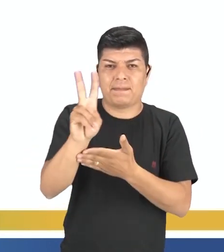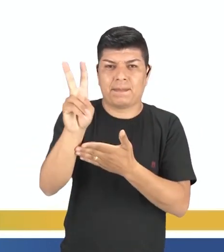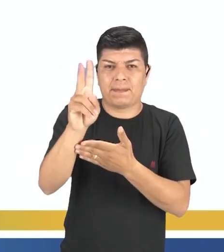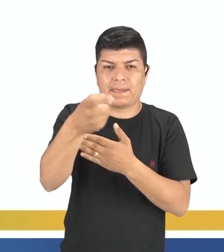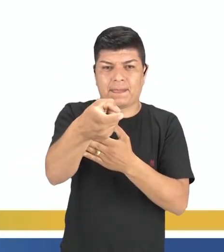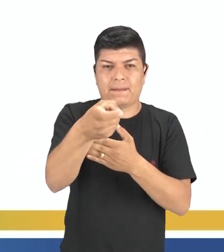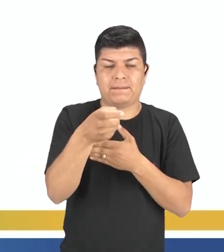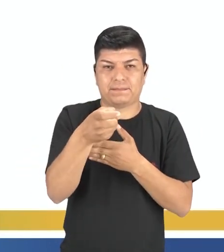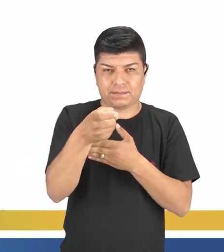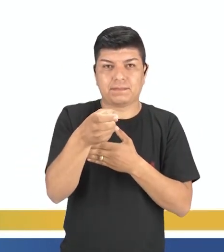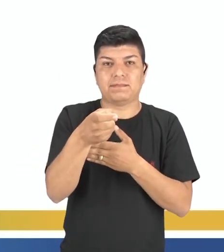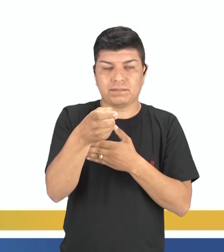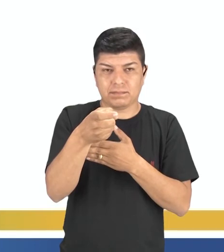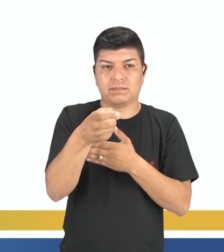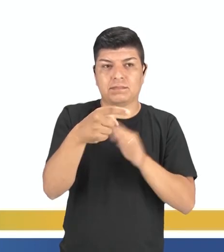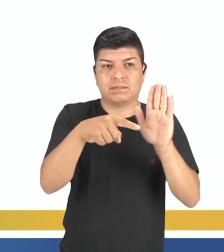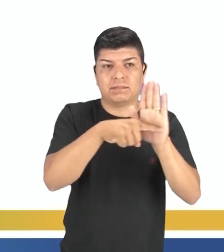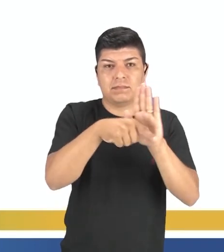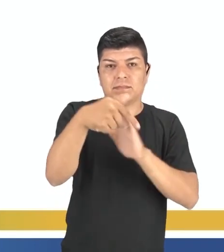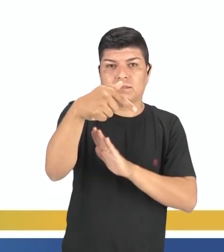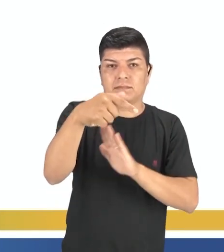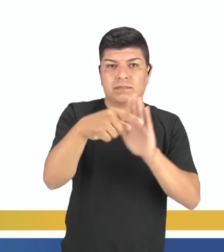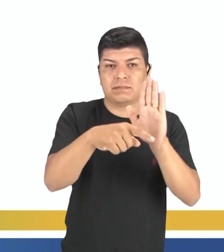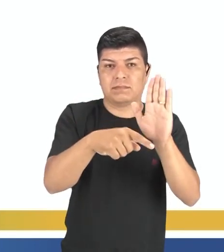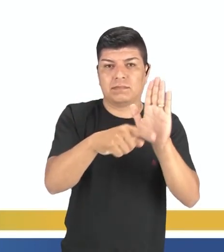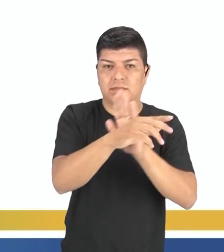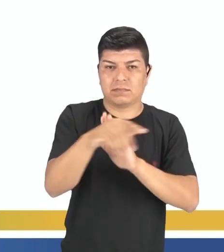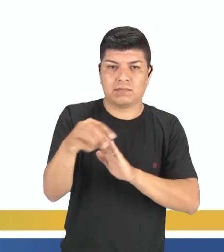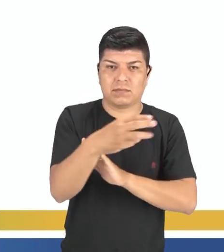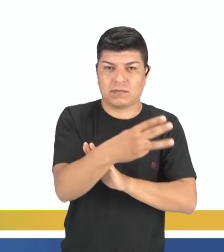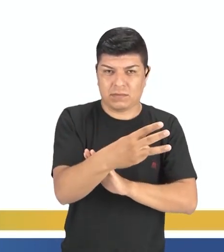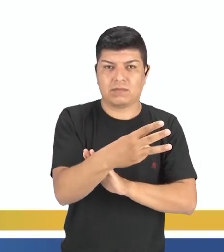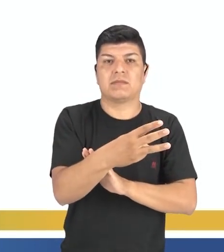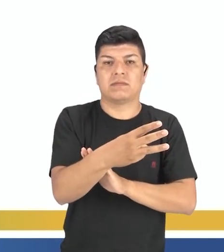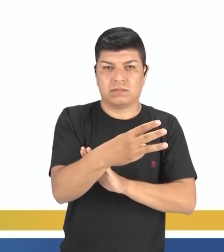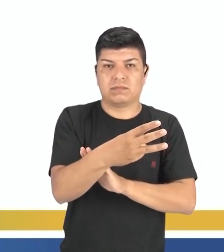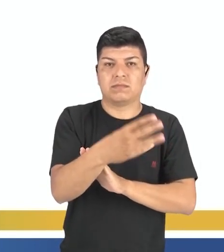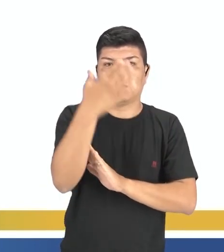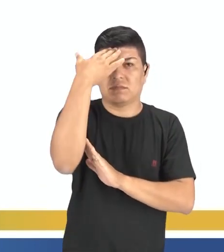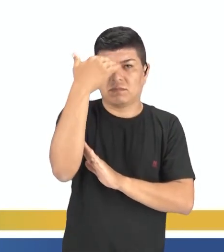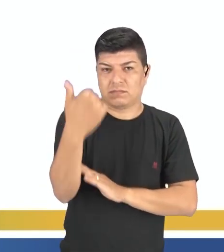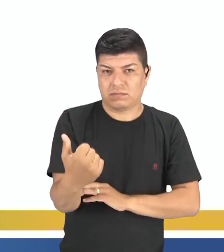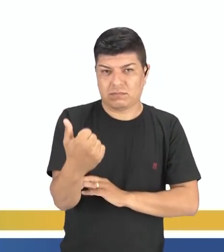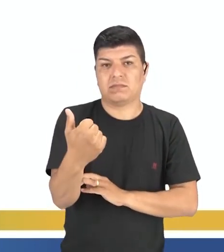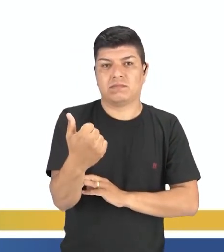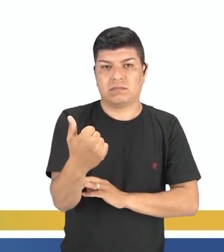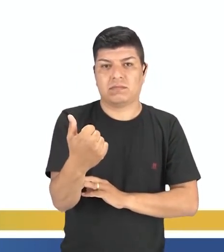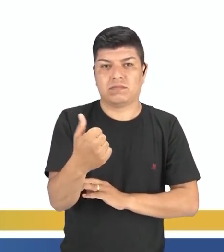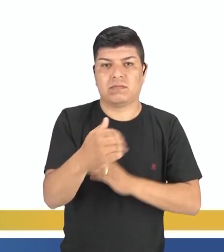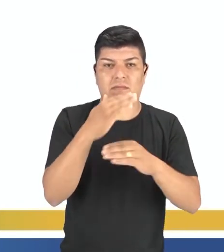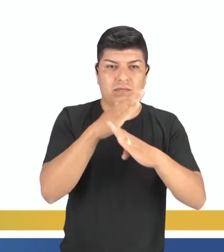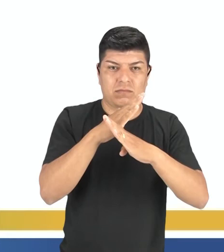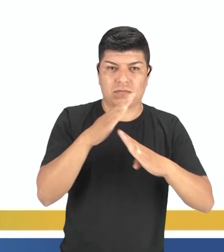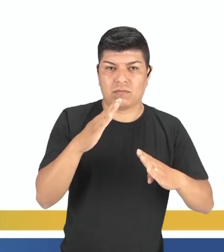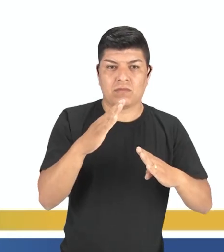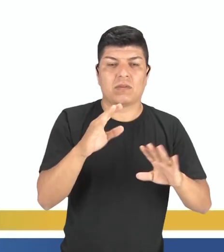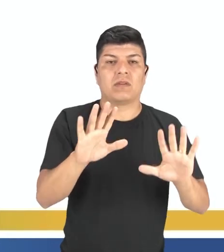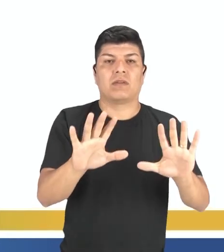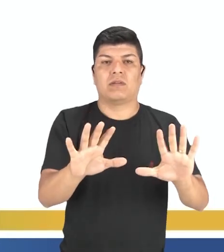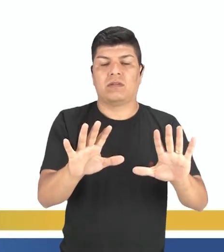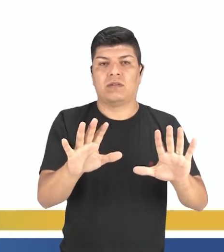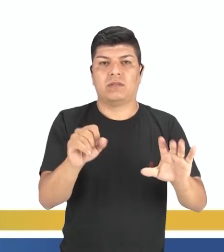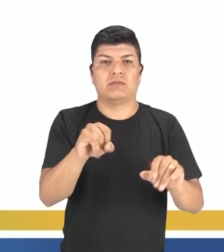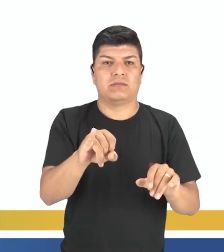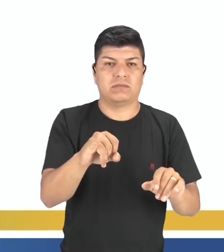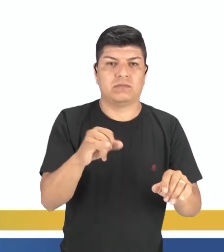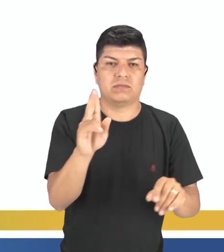aqui, olha, entre menos 7 sobre 3 e menos 1, vai satisfazer a minha inequação. Ou seja, se